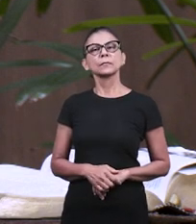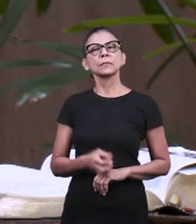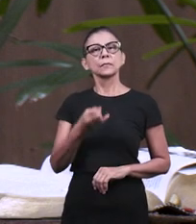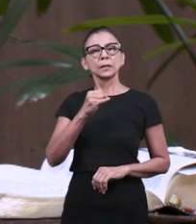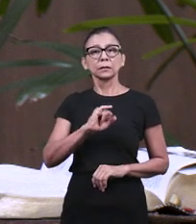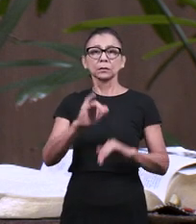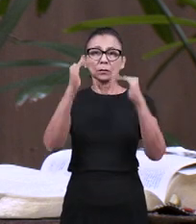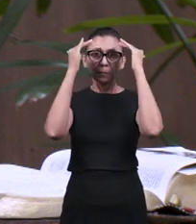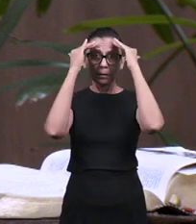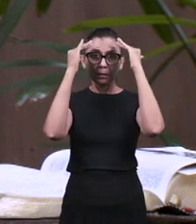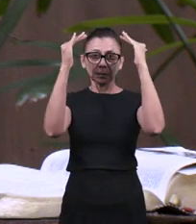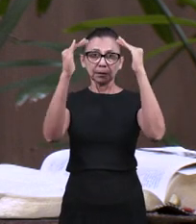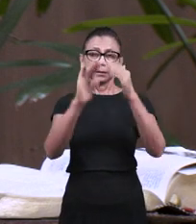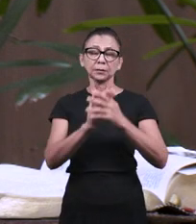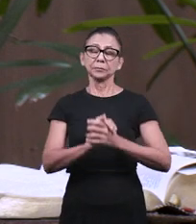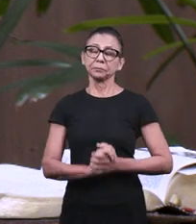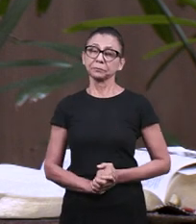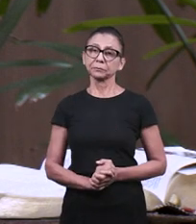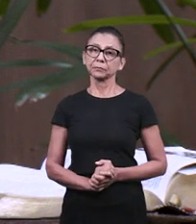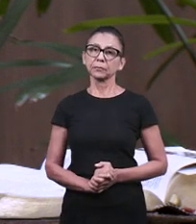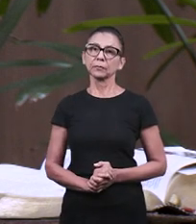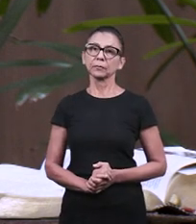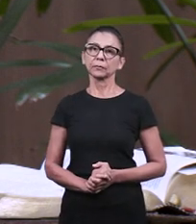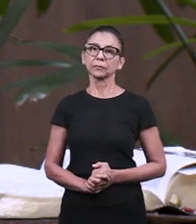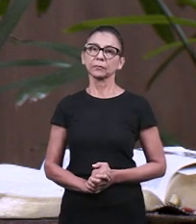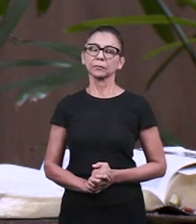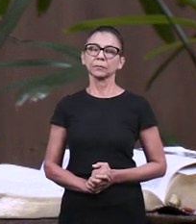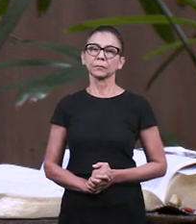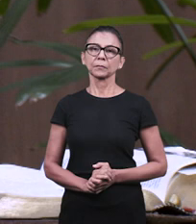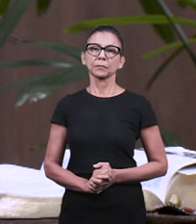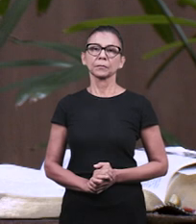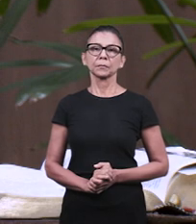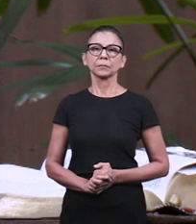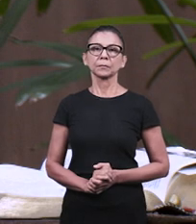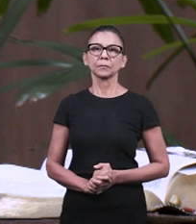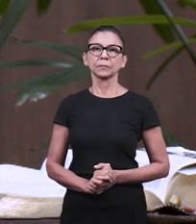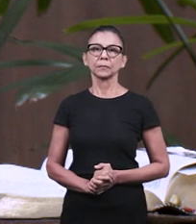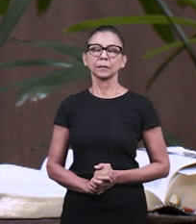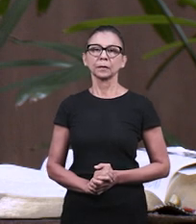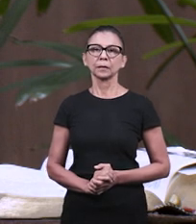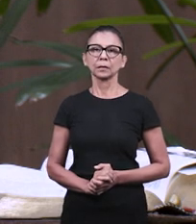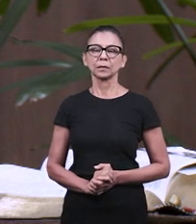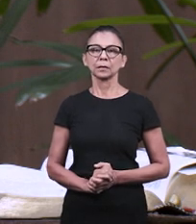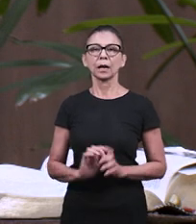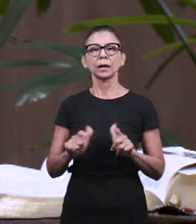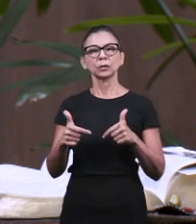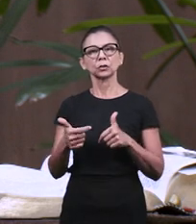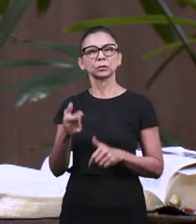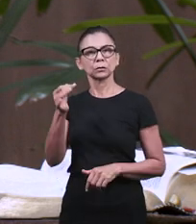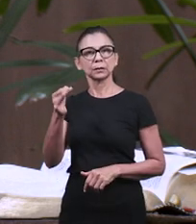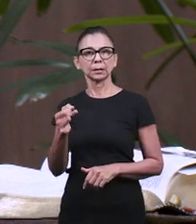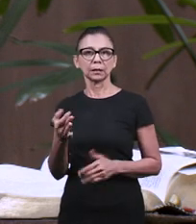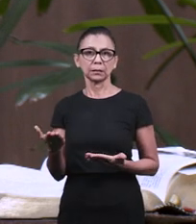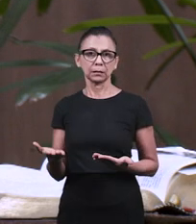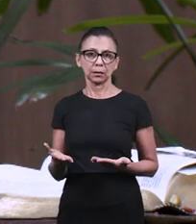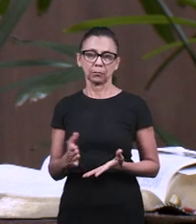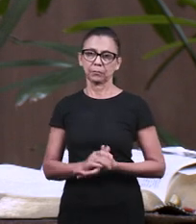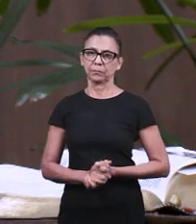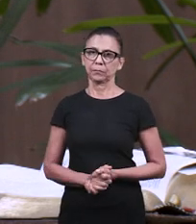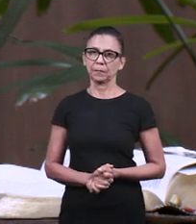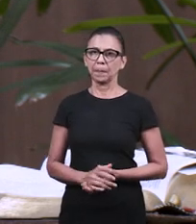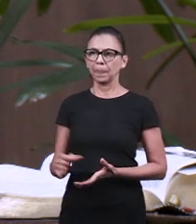bem se vos guardardes. Então, ele estava dizendo que o Novo Testamento não guarda a lei de